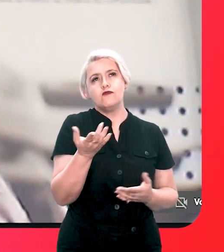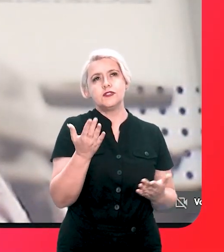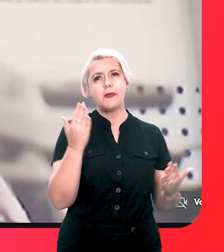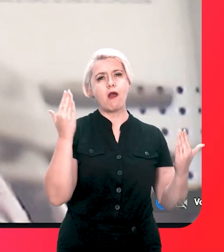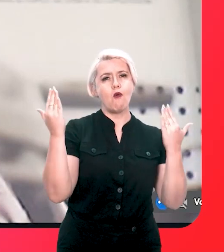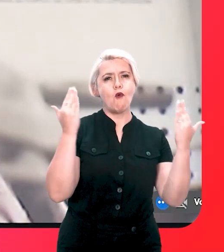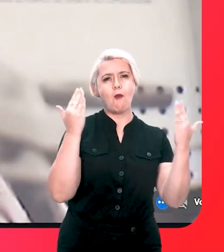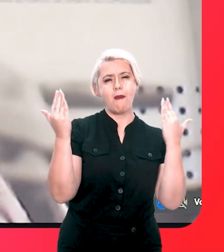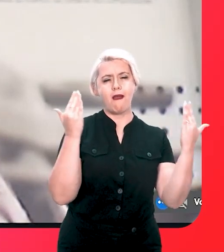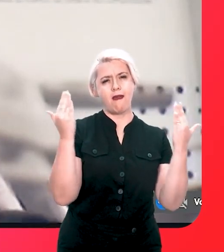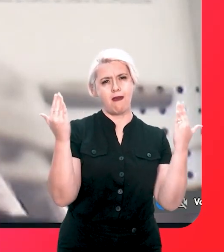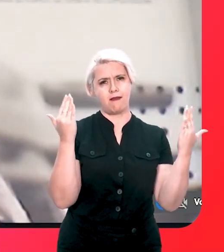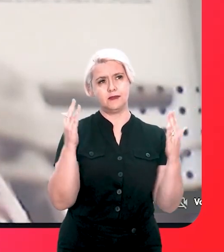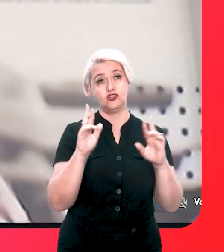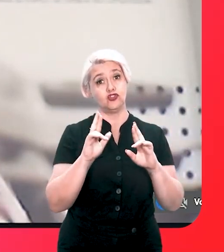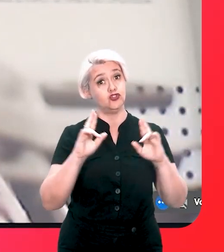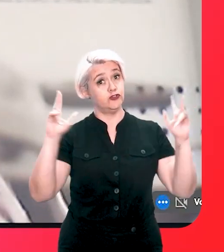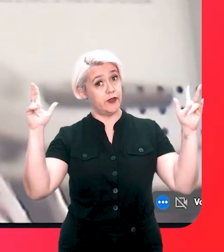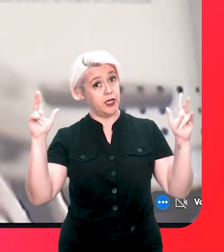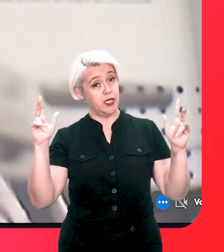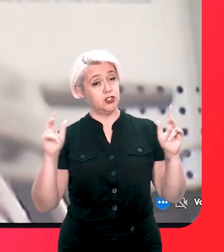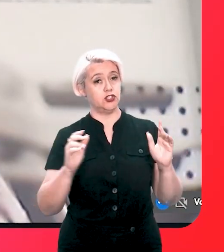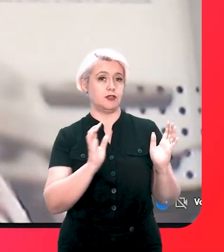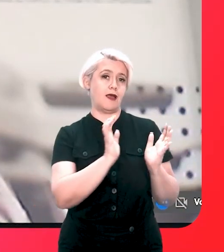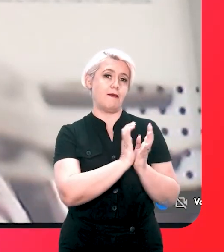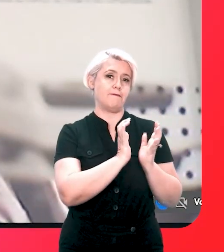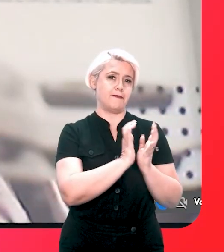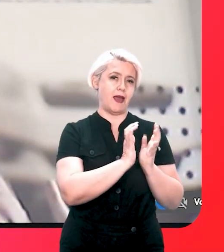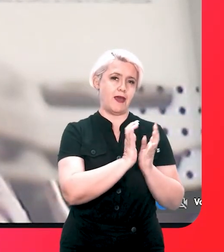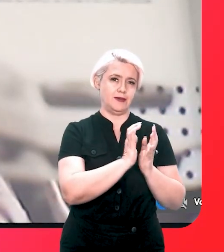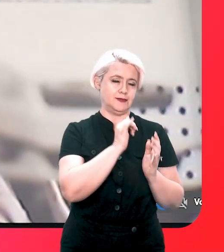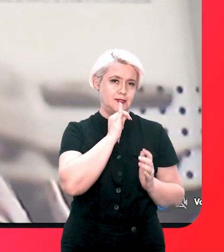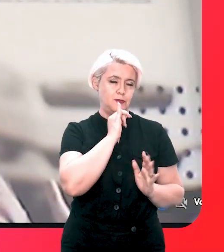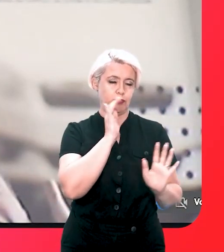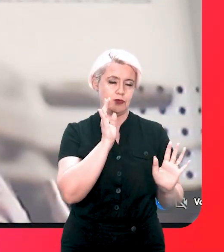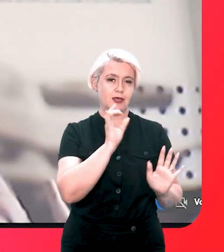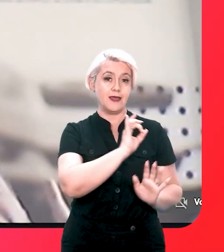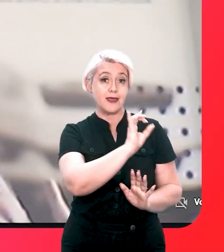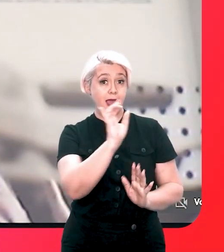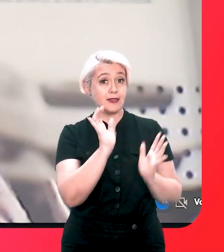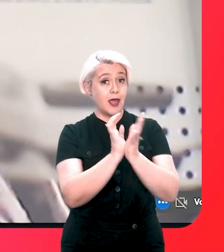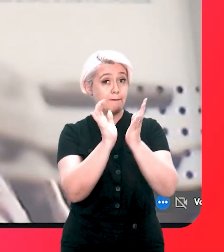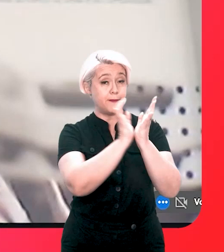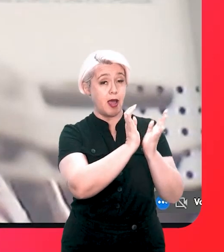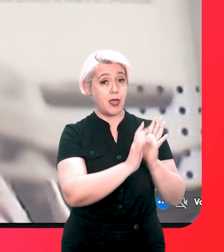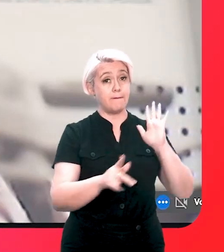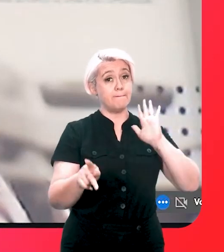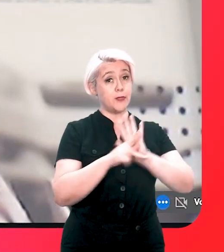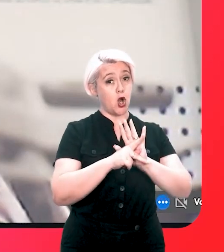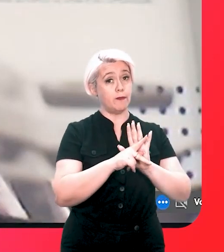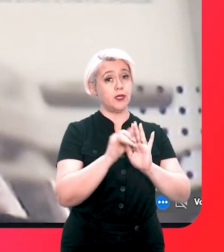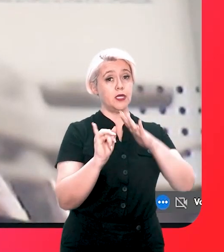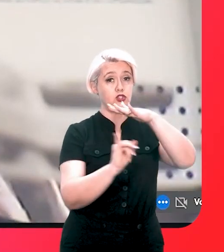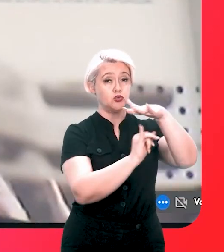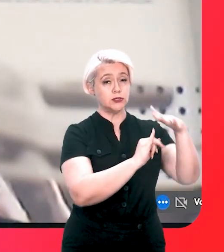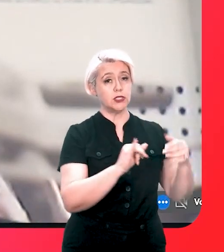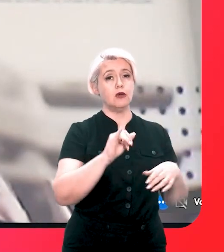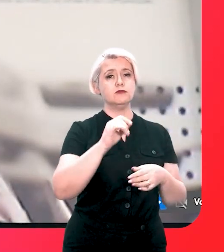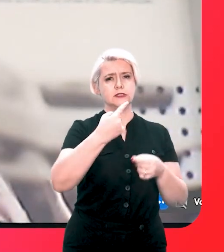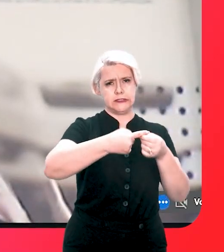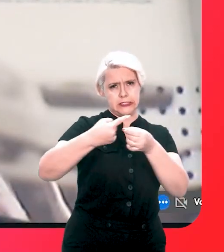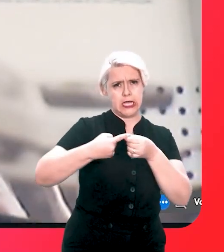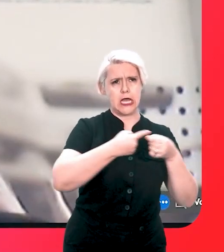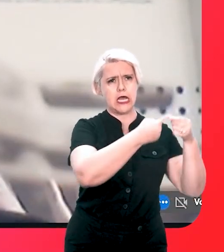comparativo, diferente de uma APAE, por exemplo. A APAE, cada APAE é uma instituição daquele município e